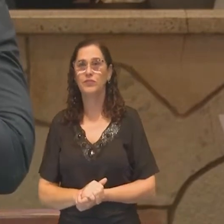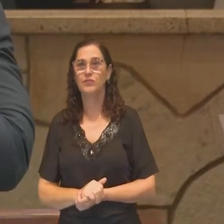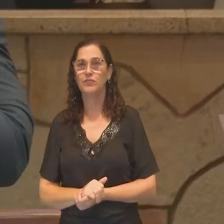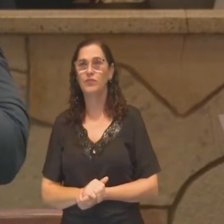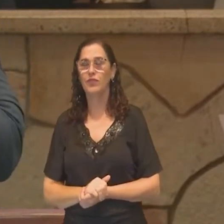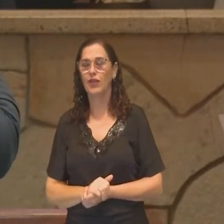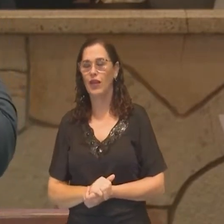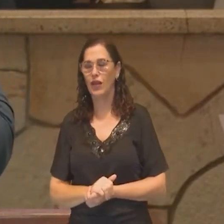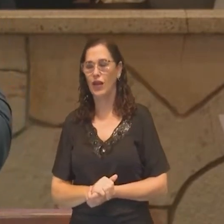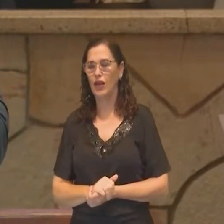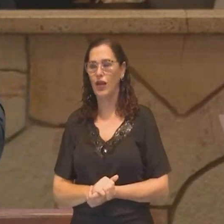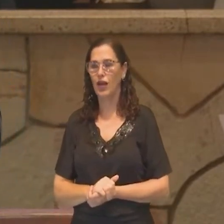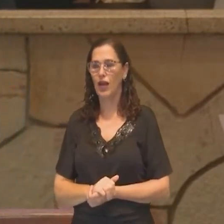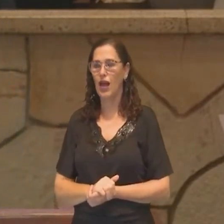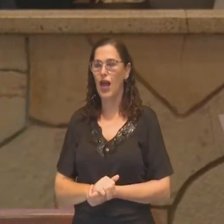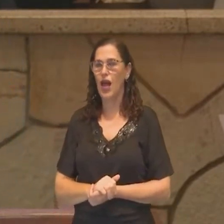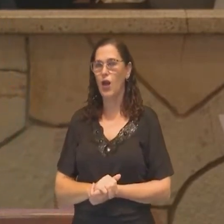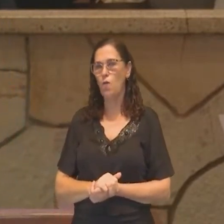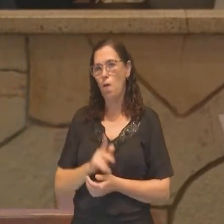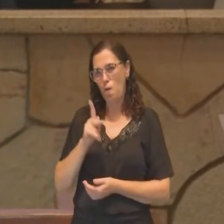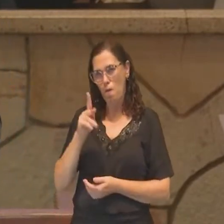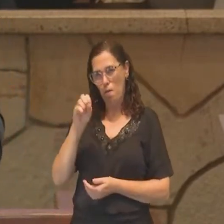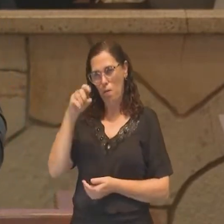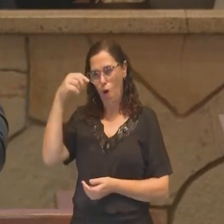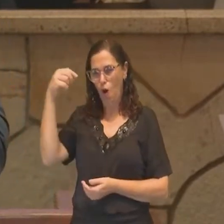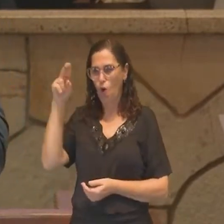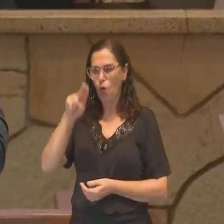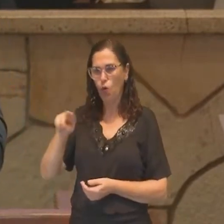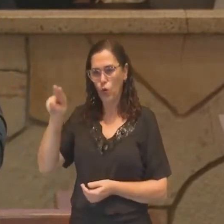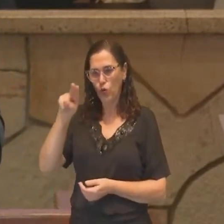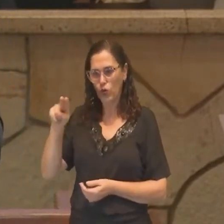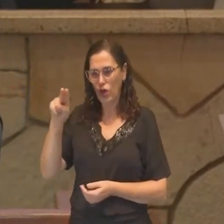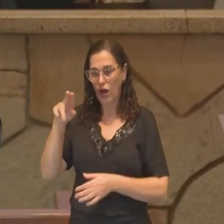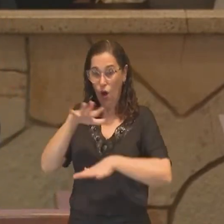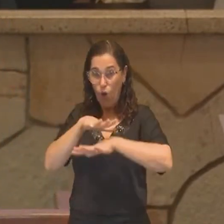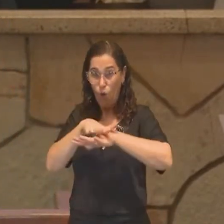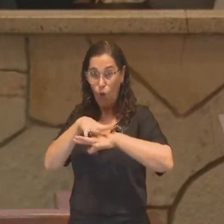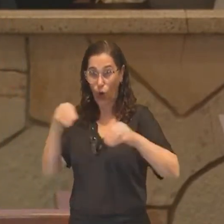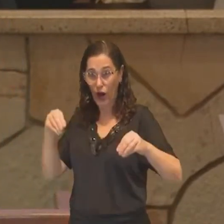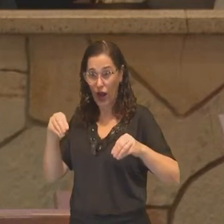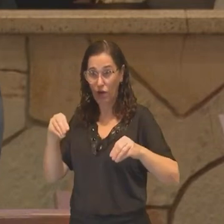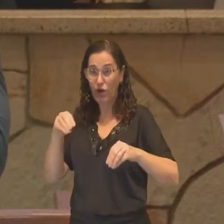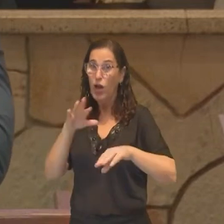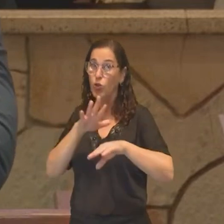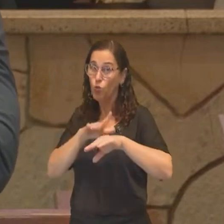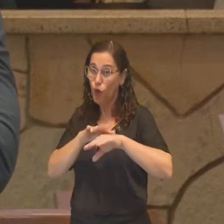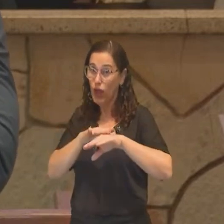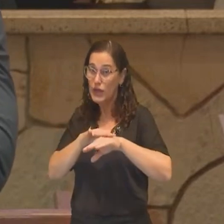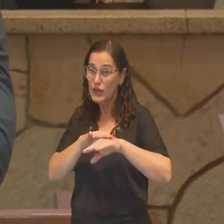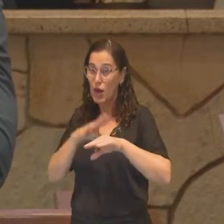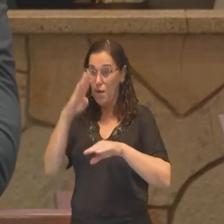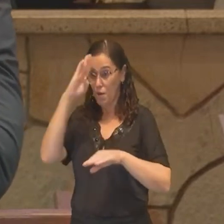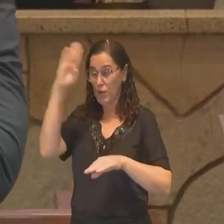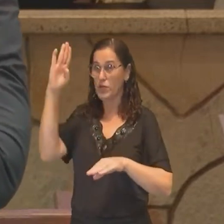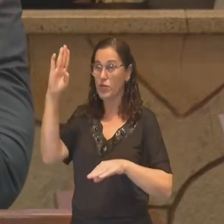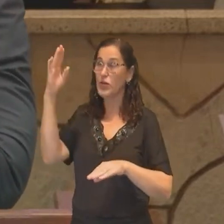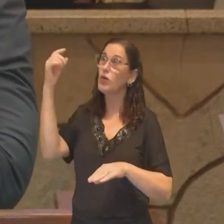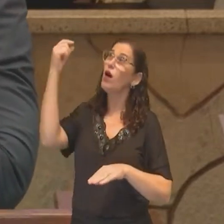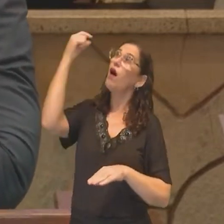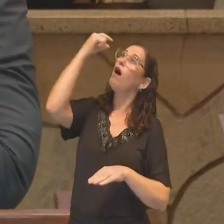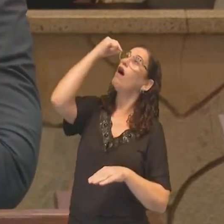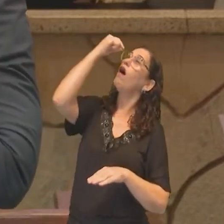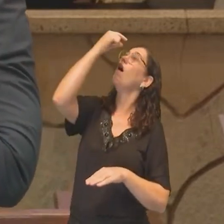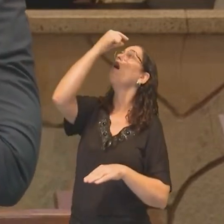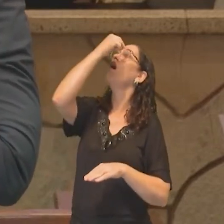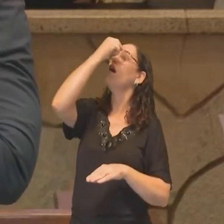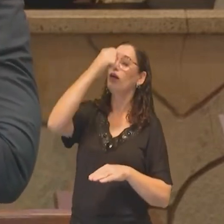Era uma espécie de pó em que as pessoas se utilizavam para curar enfermidades e principalmente colocar nos olhos.